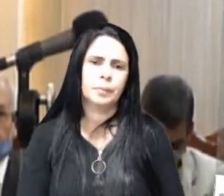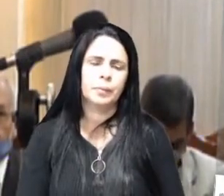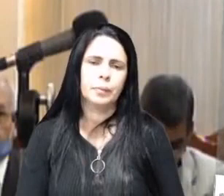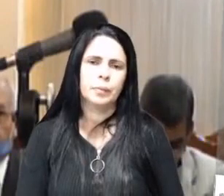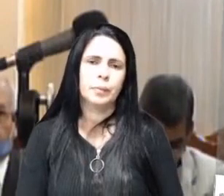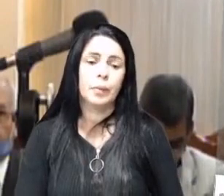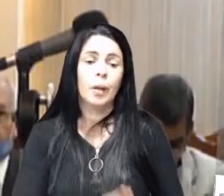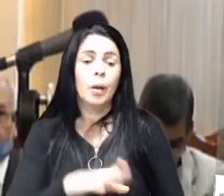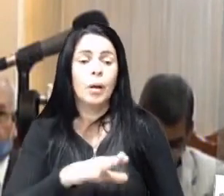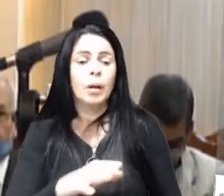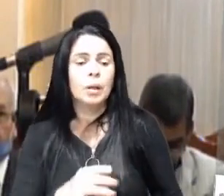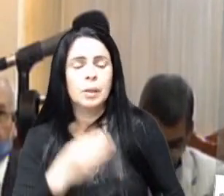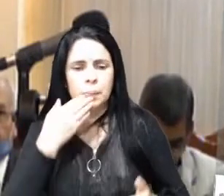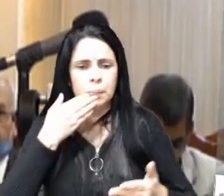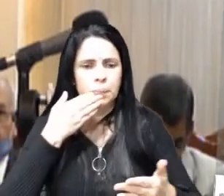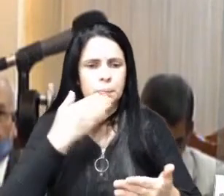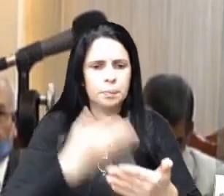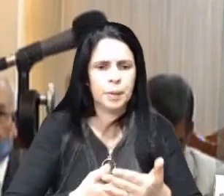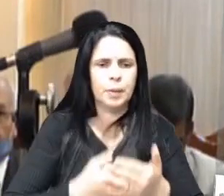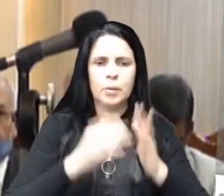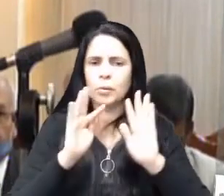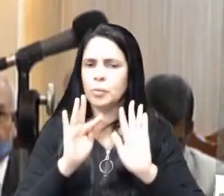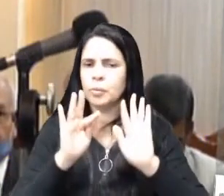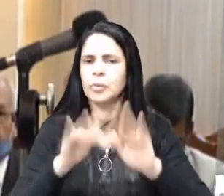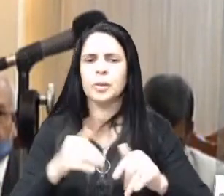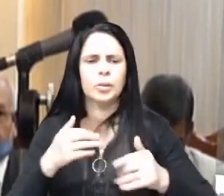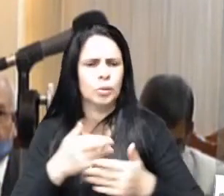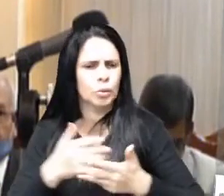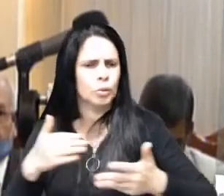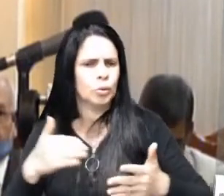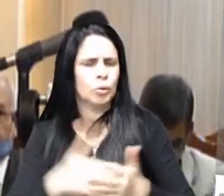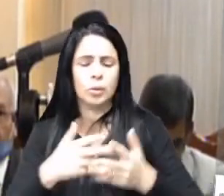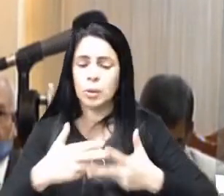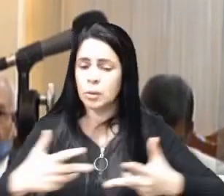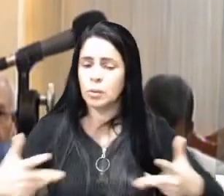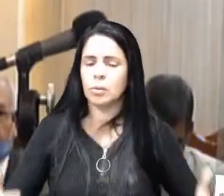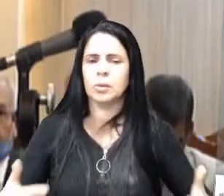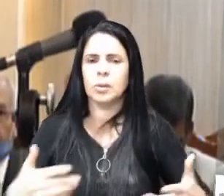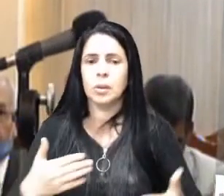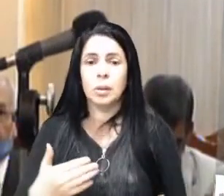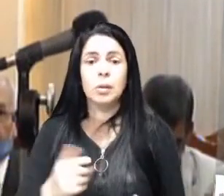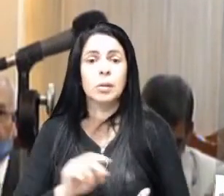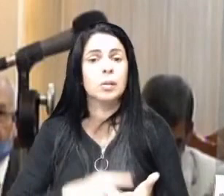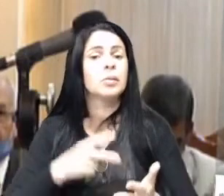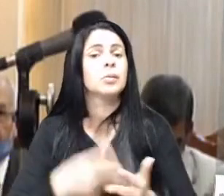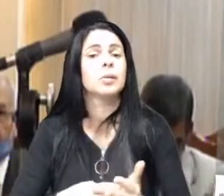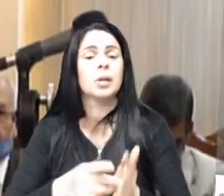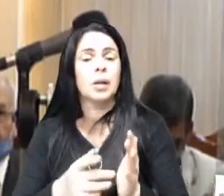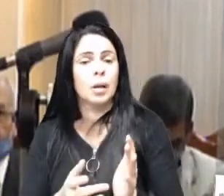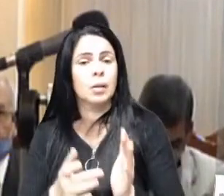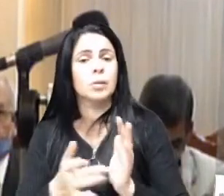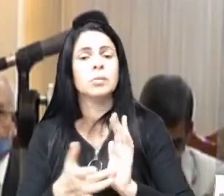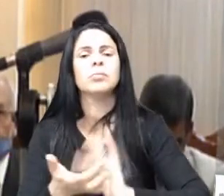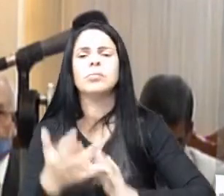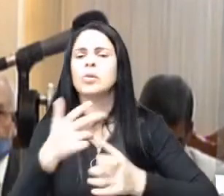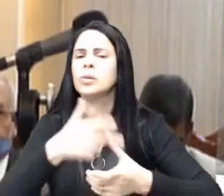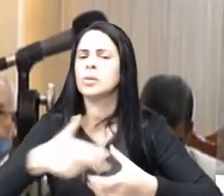igreja. Sede sóbrios. E o que mais? E vigiai.